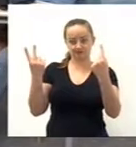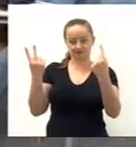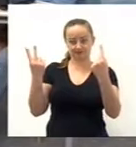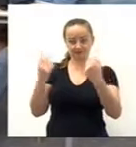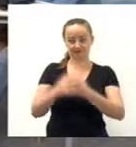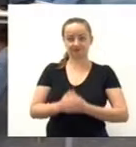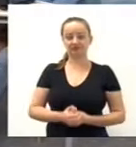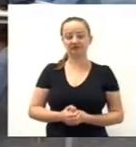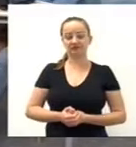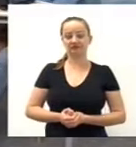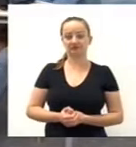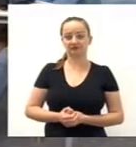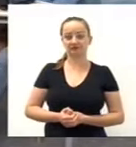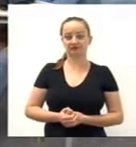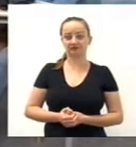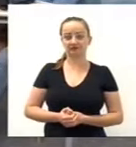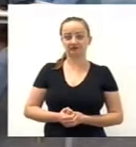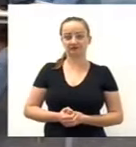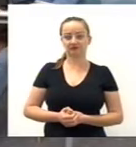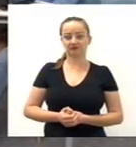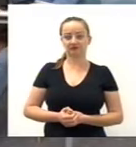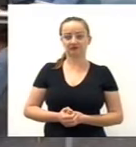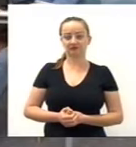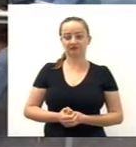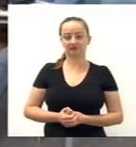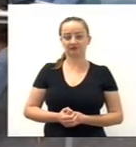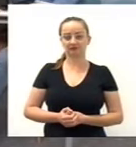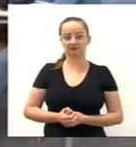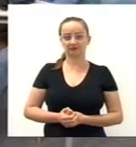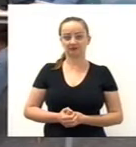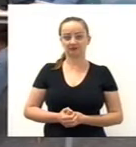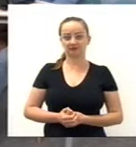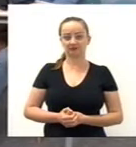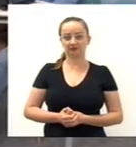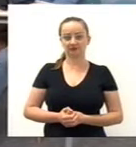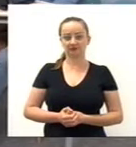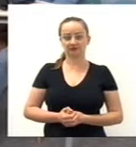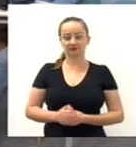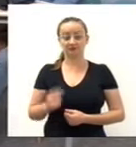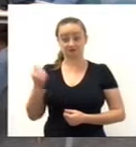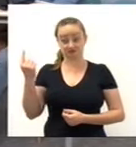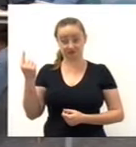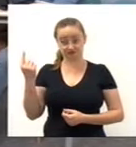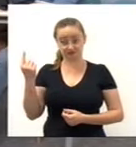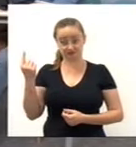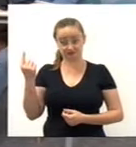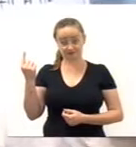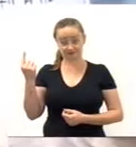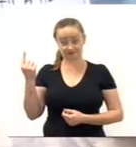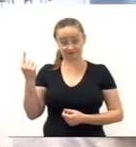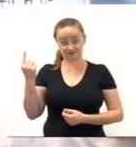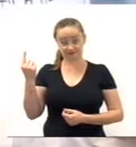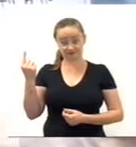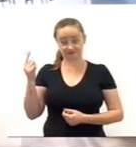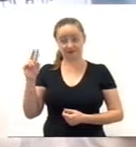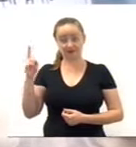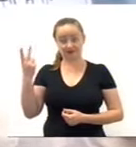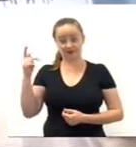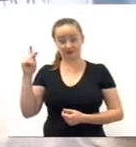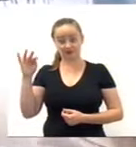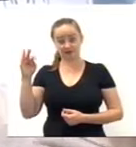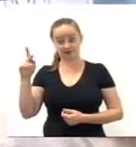2. Então, eu vou calcular a hipotenusa de cada um. Então, no triângulo 1, eu tenho que a minha